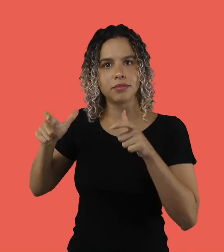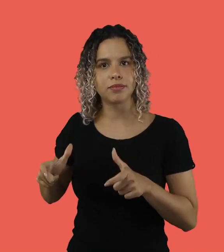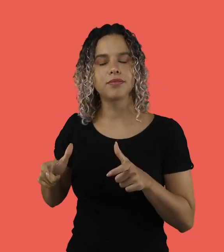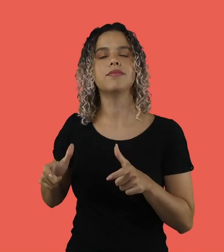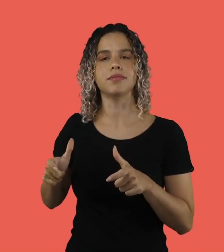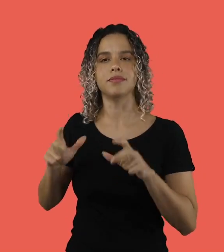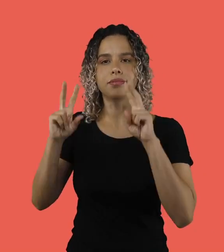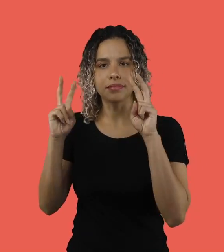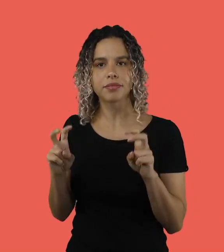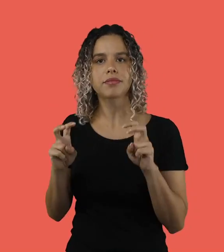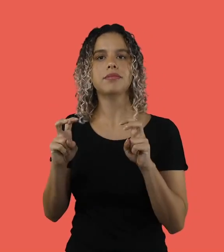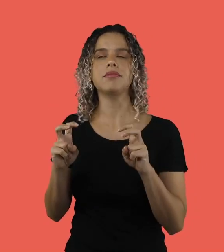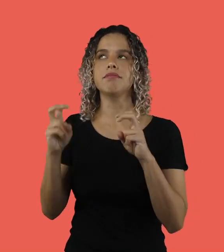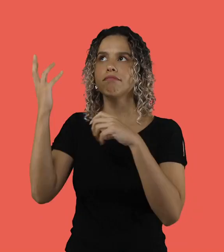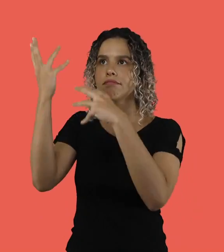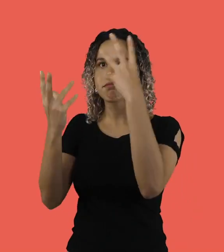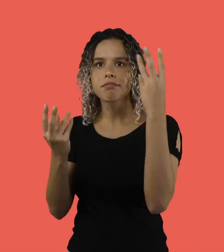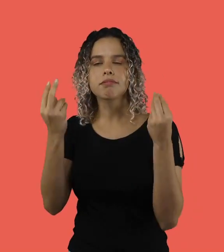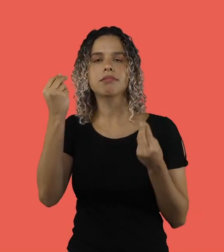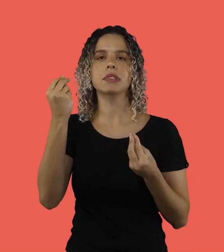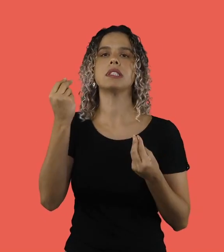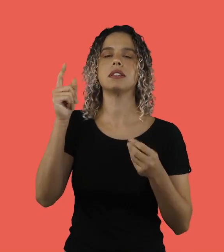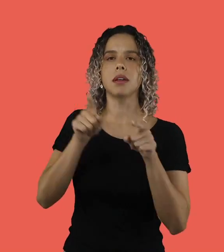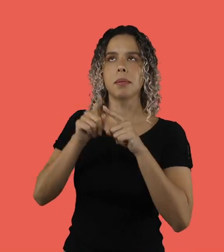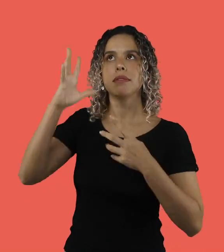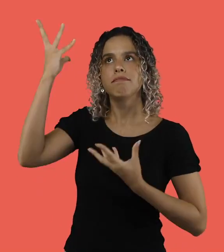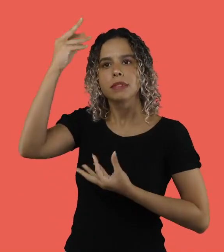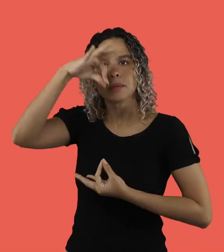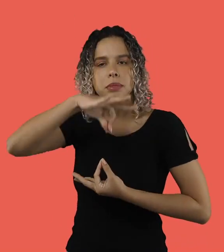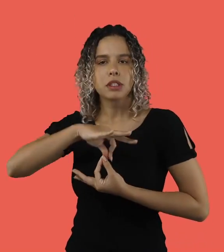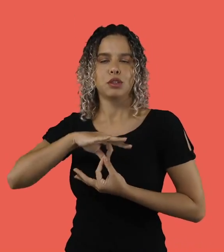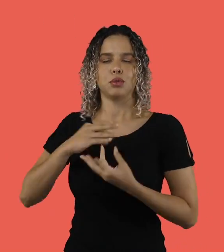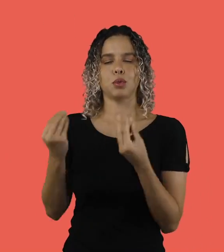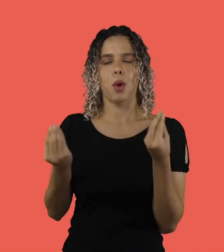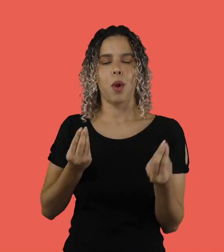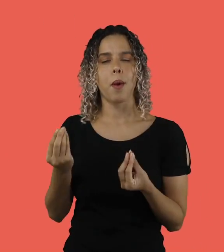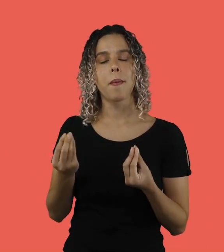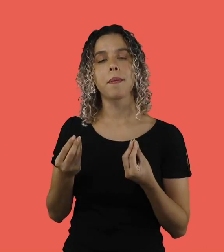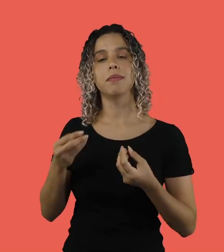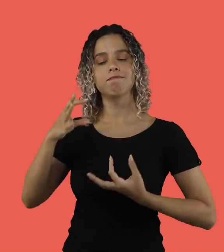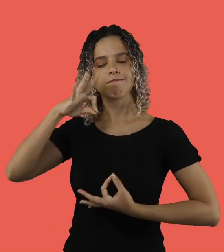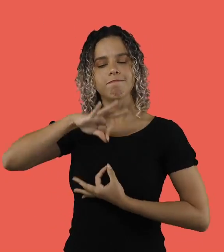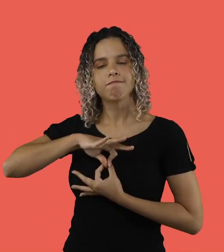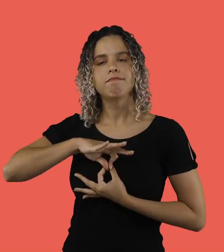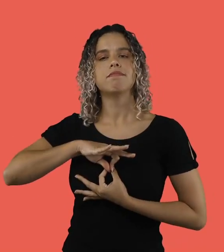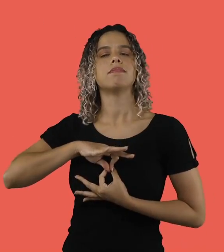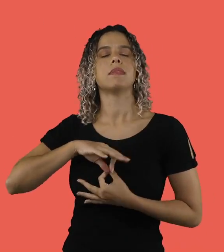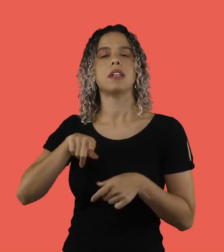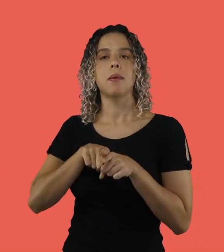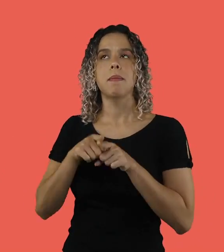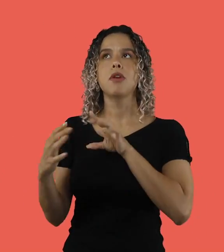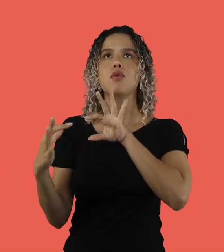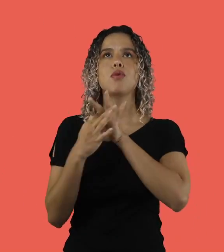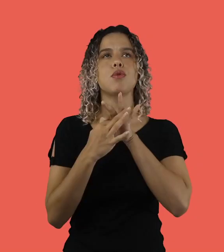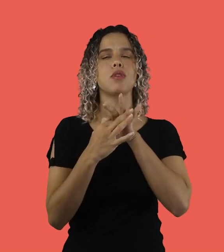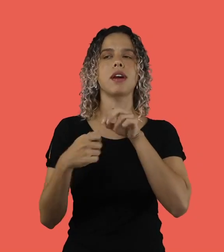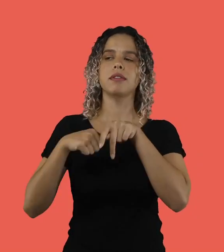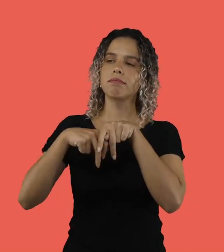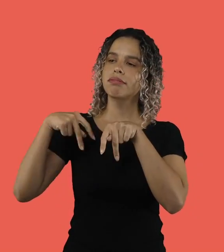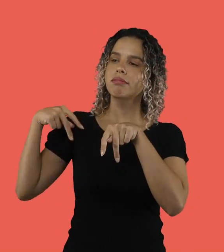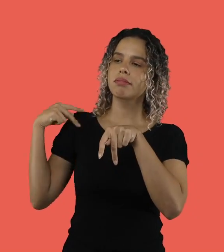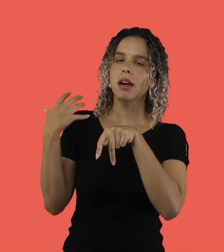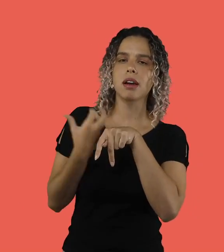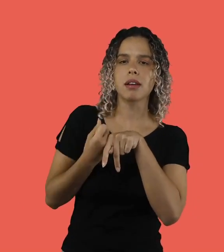região falando sobre essa questão do sagrado, da espiritualidade, de como essa espiritualidade também nos conecta com os